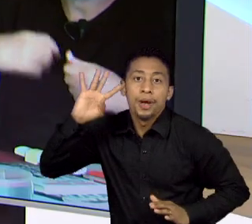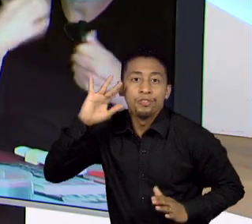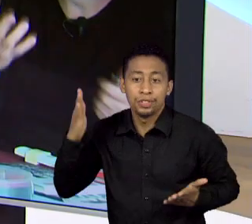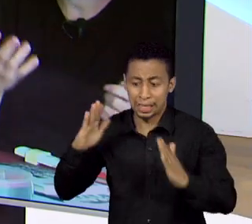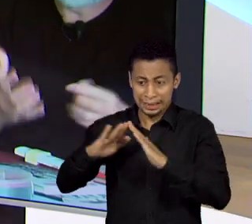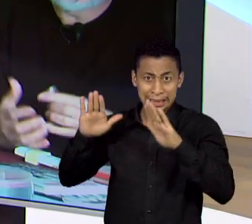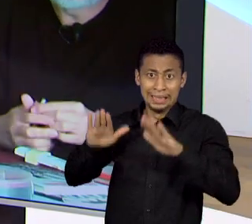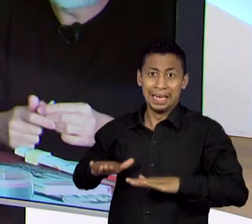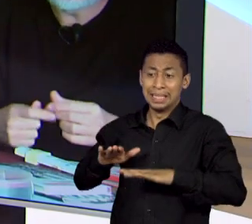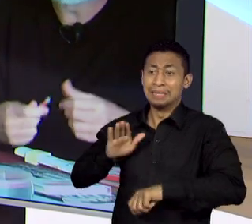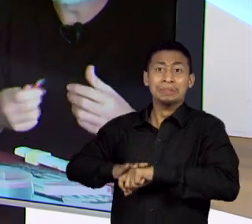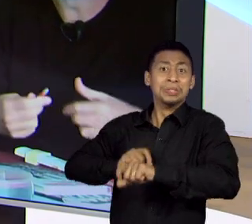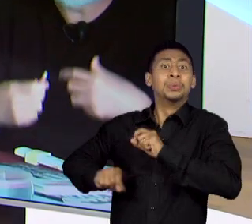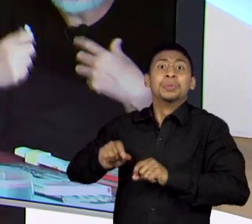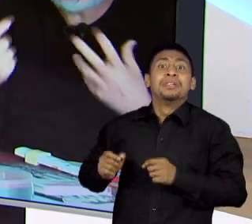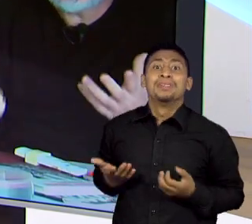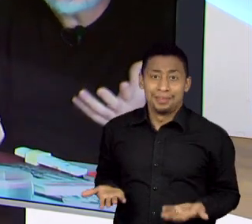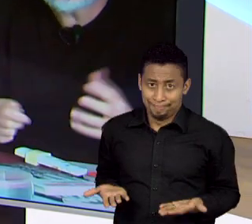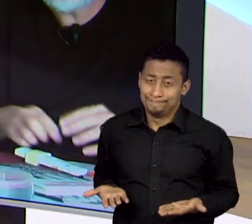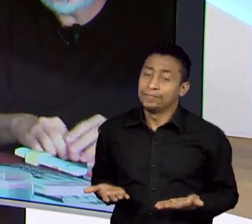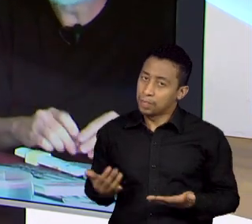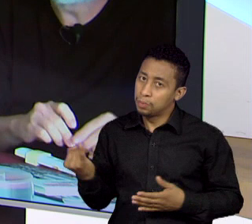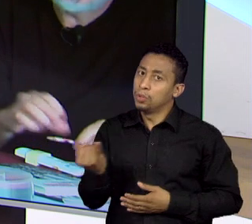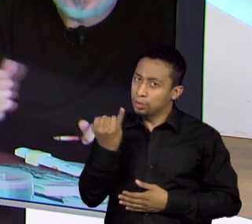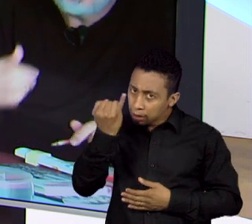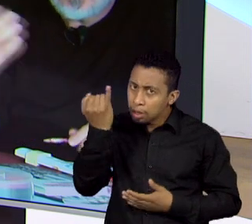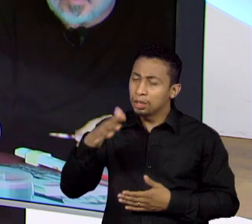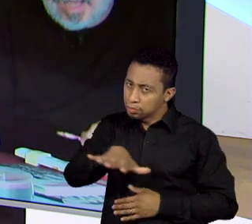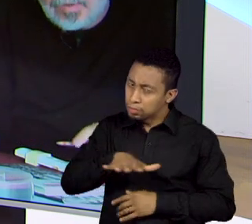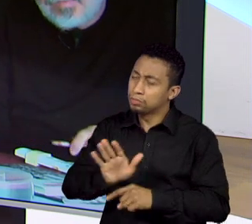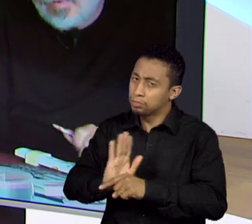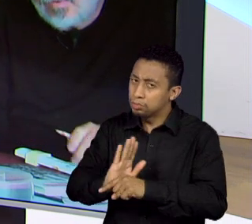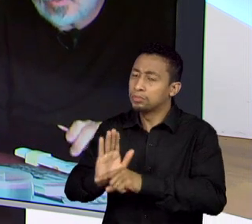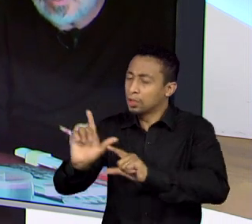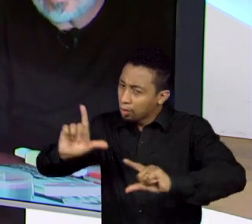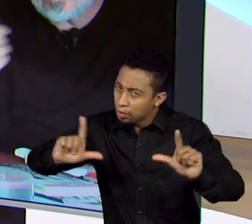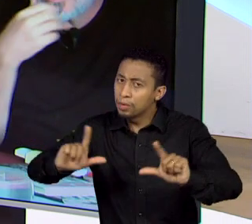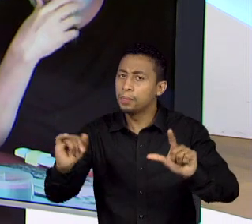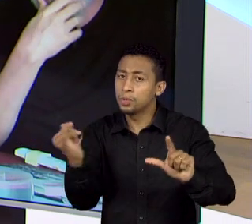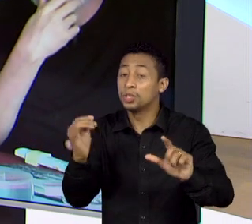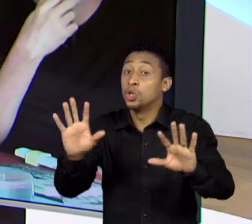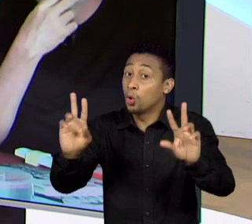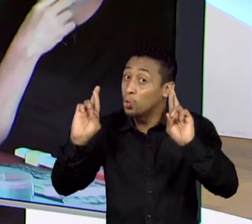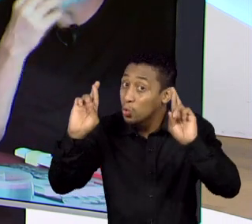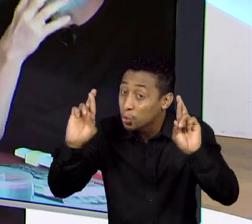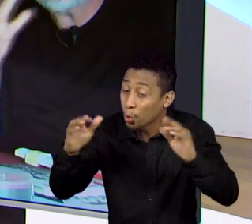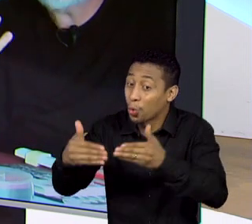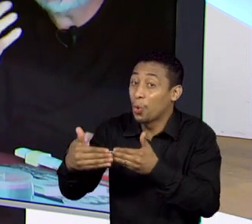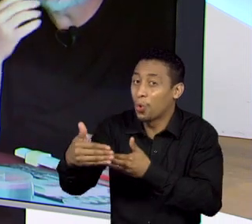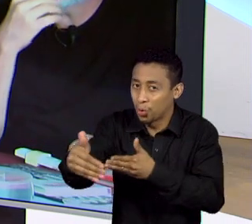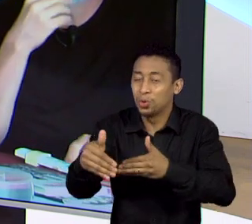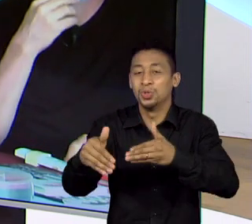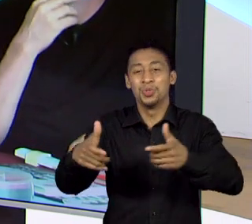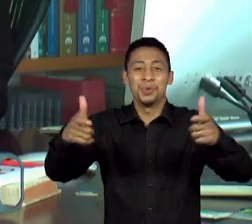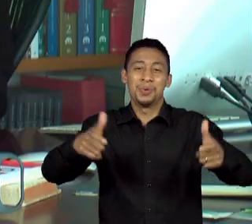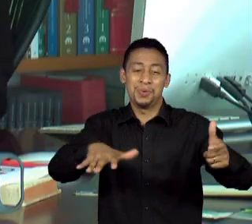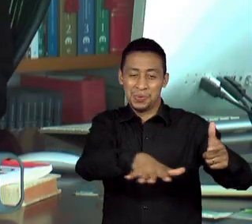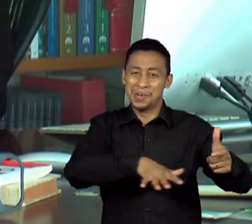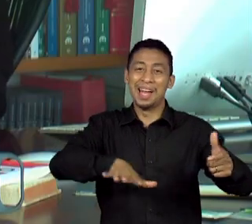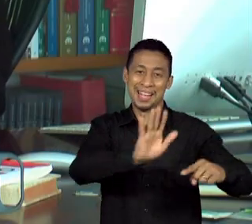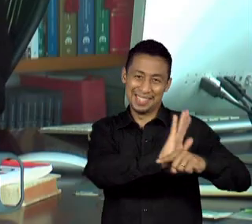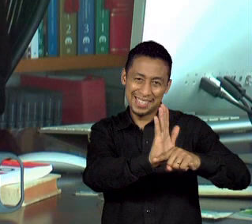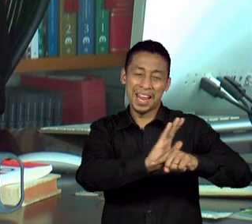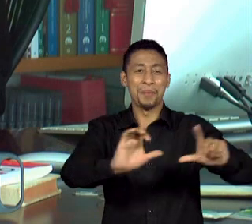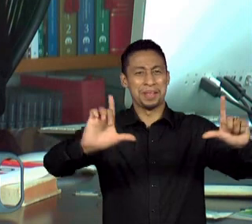é muito importante o audiovisual e cada vez mais. E o cinema eu espero que volte, né? Eu espero que volte à sala, porque é uma experiência